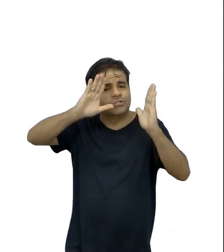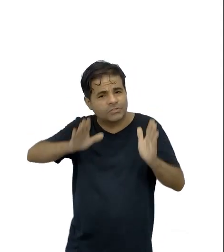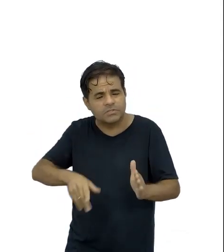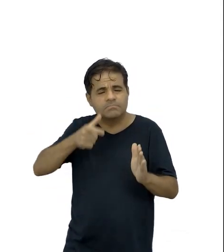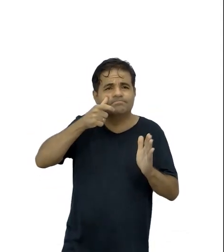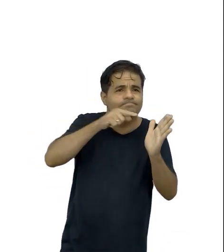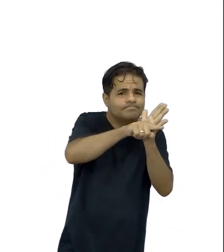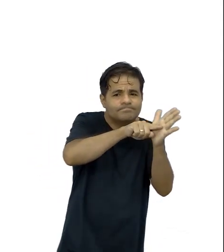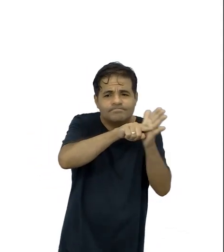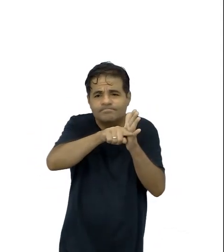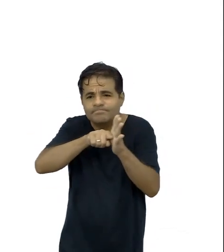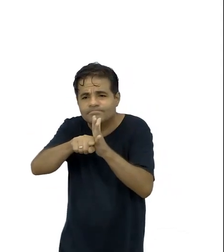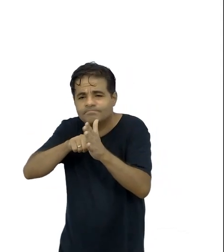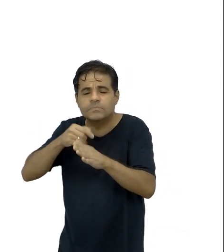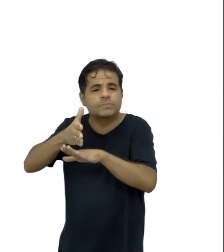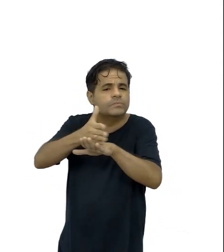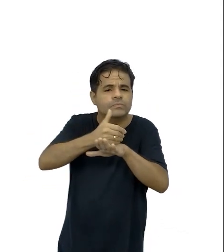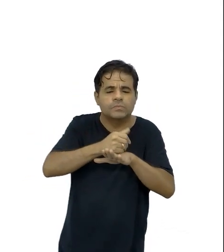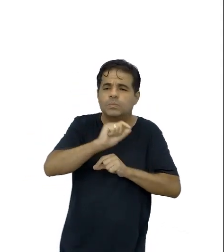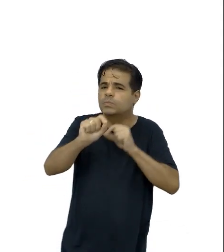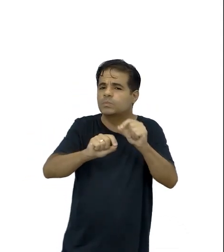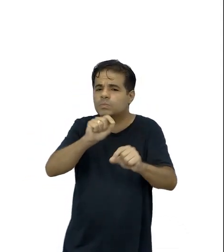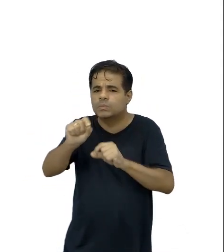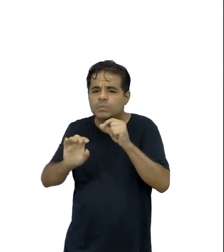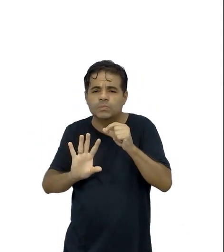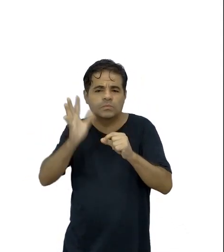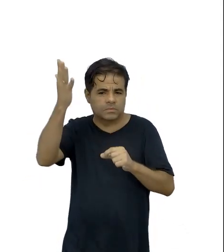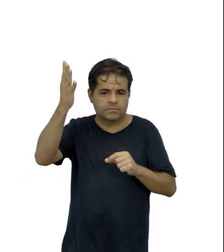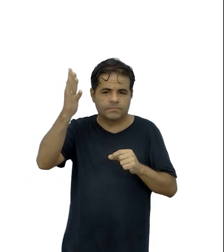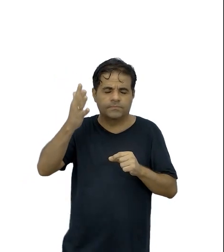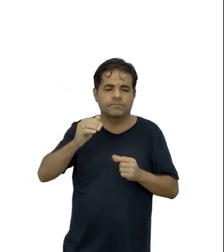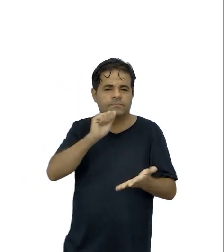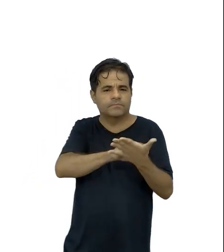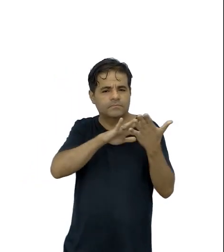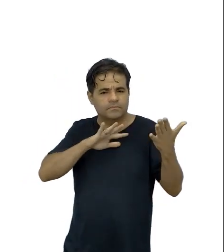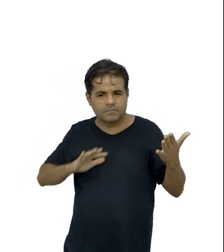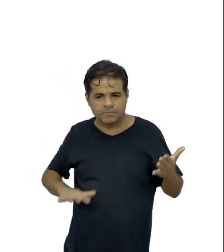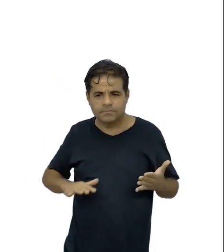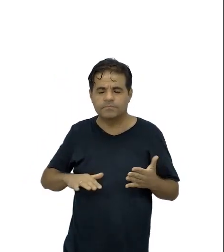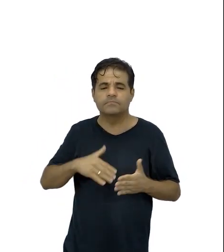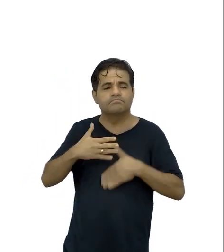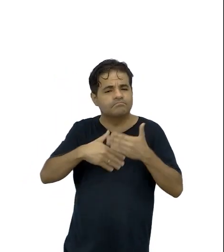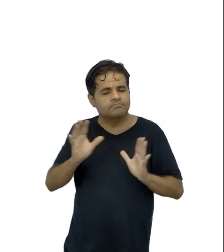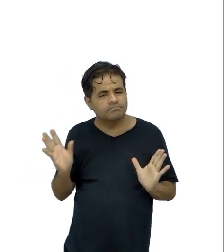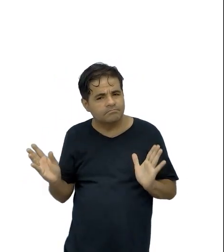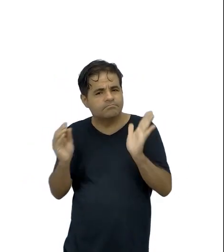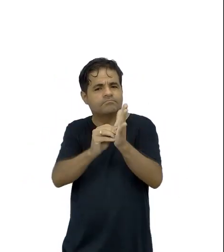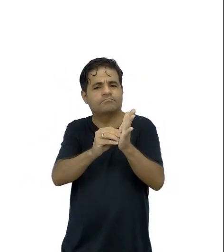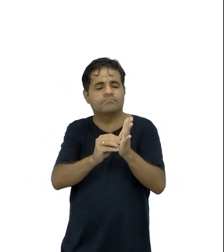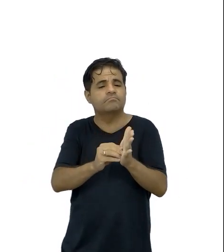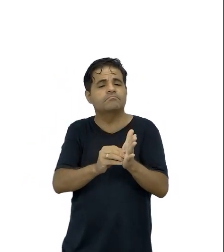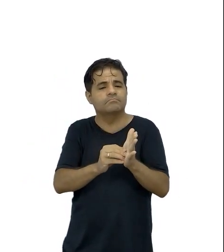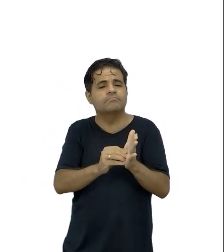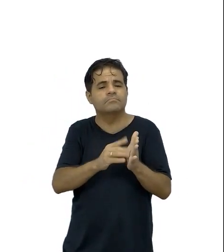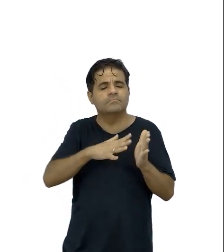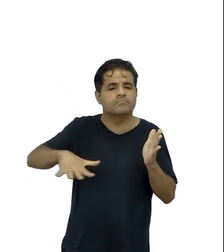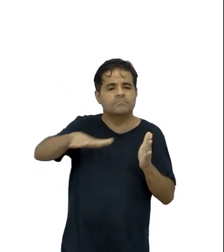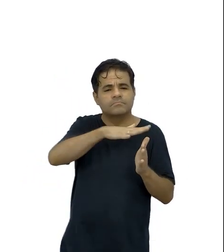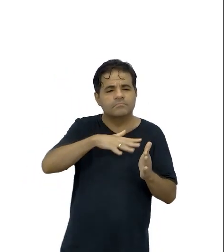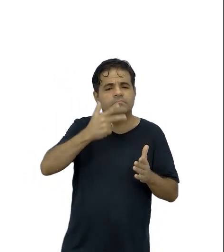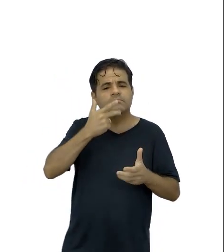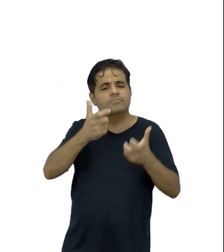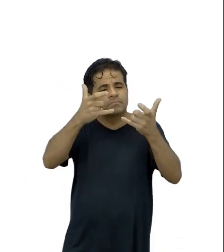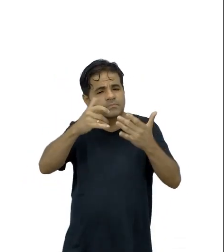essa análise prévia do que está acontecendo, com a atividade que vai ser colocada para ela. Então, quer dizer,